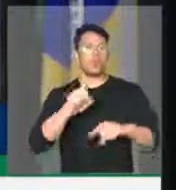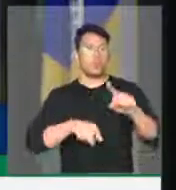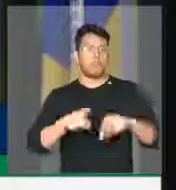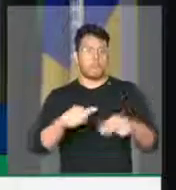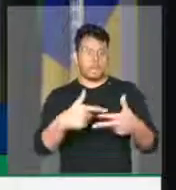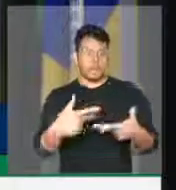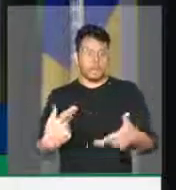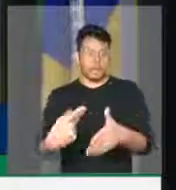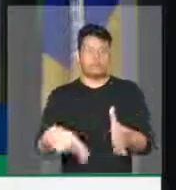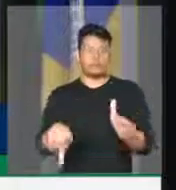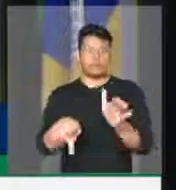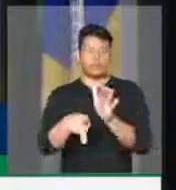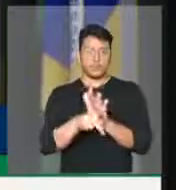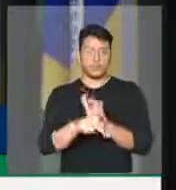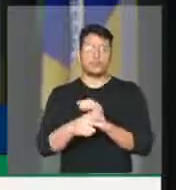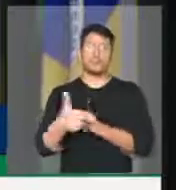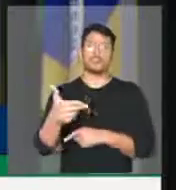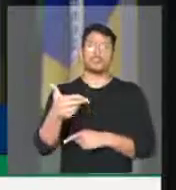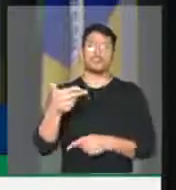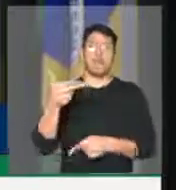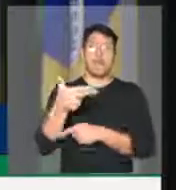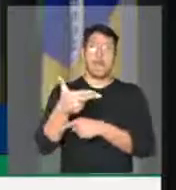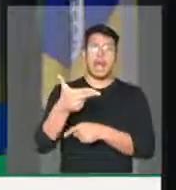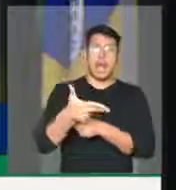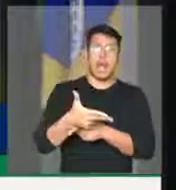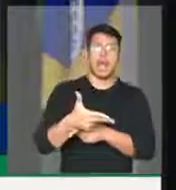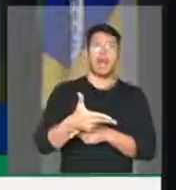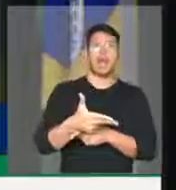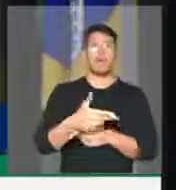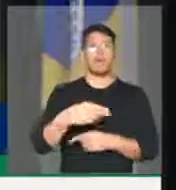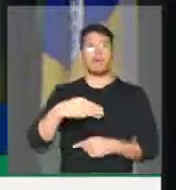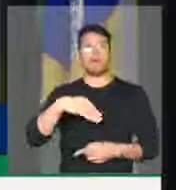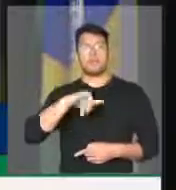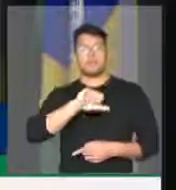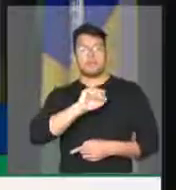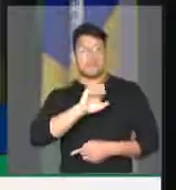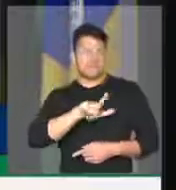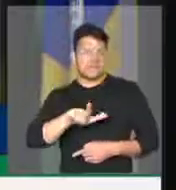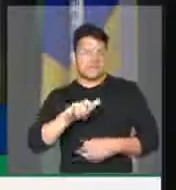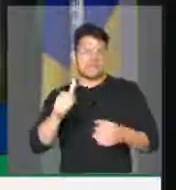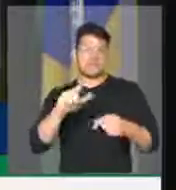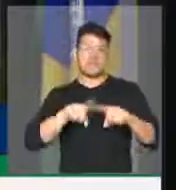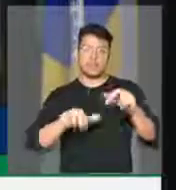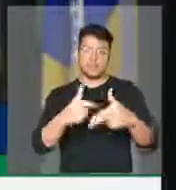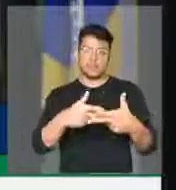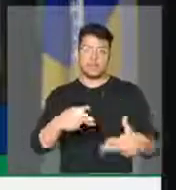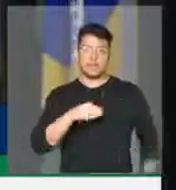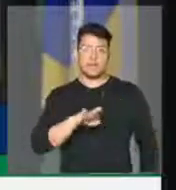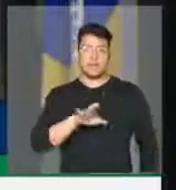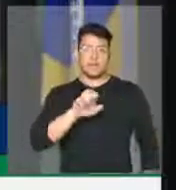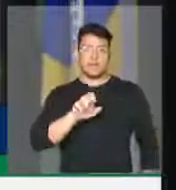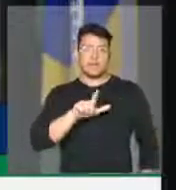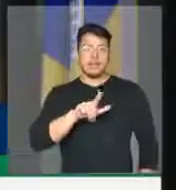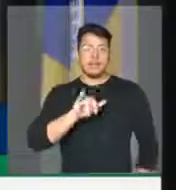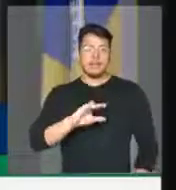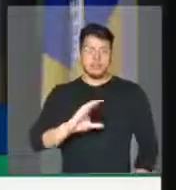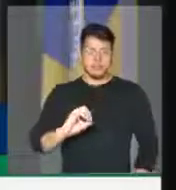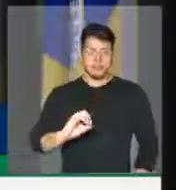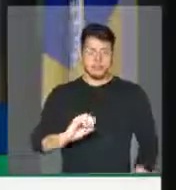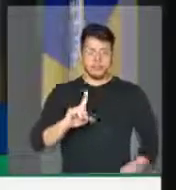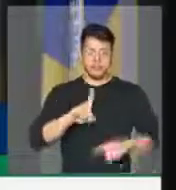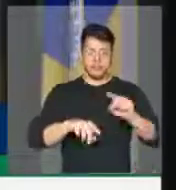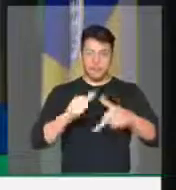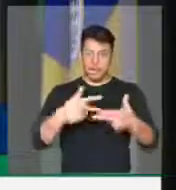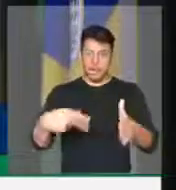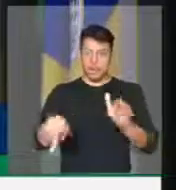embora no Brasil tivemos experiência de algumas empresas que investiram também em material bélico do país, e talvez por falta de